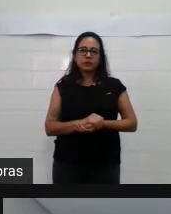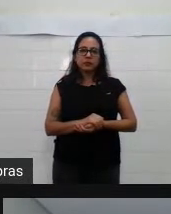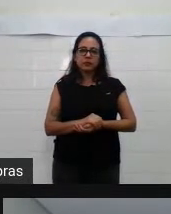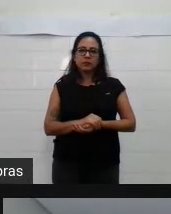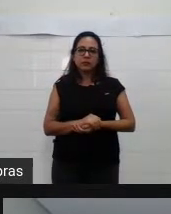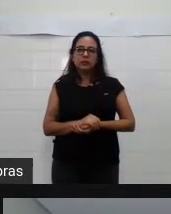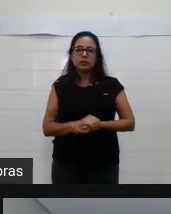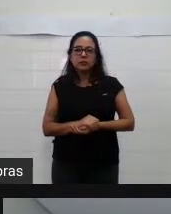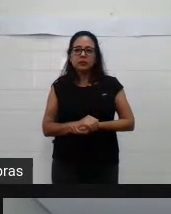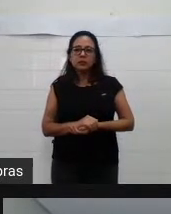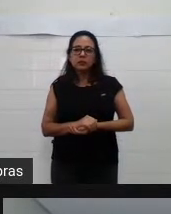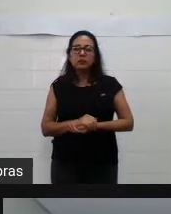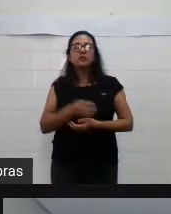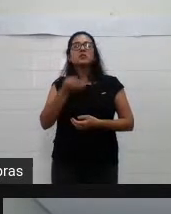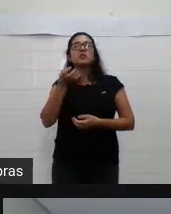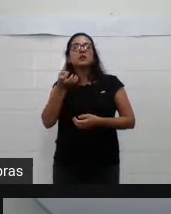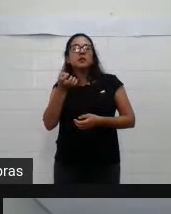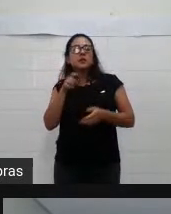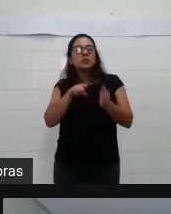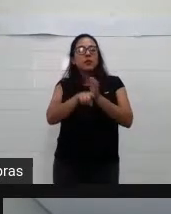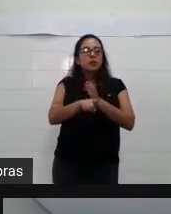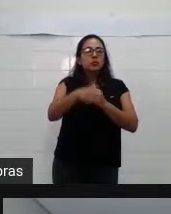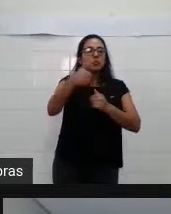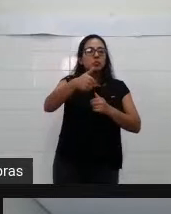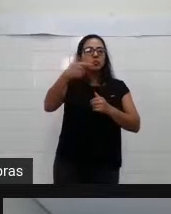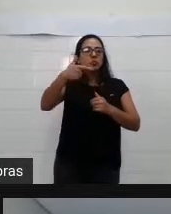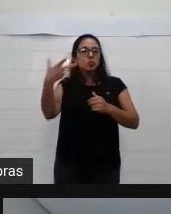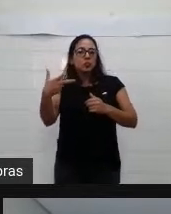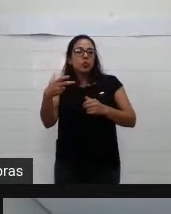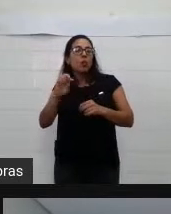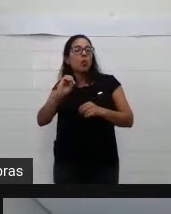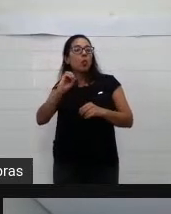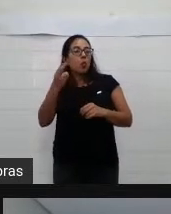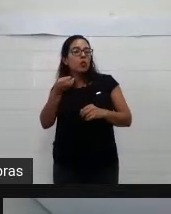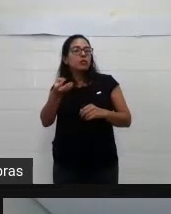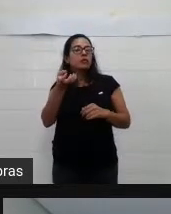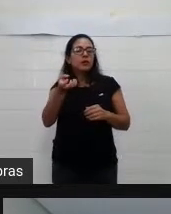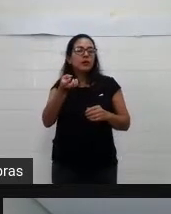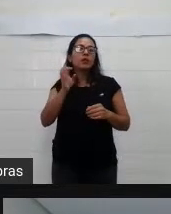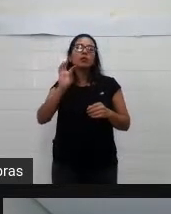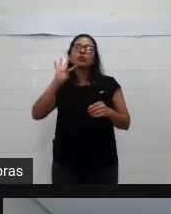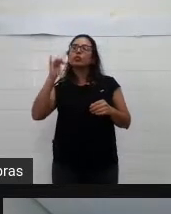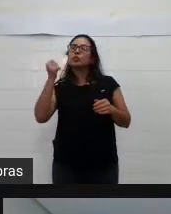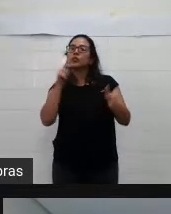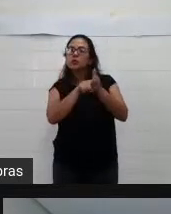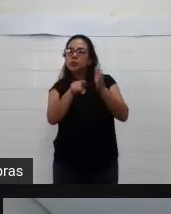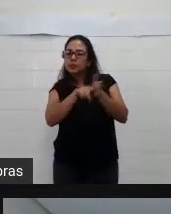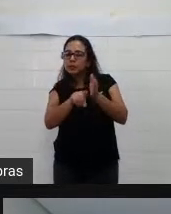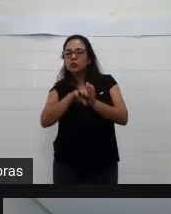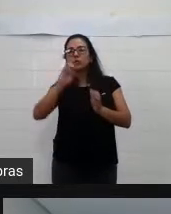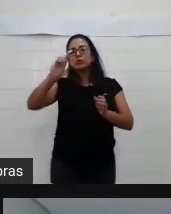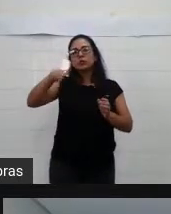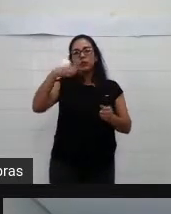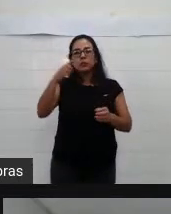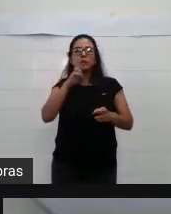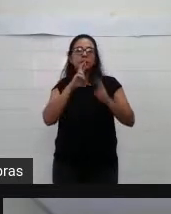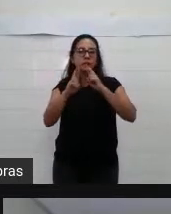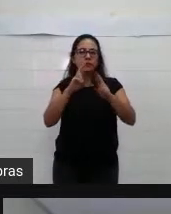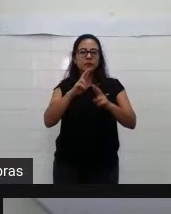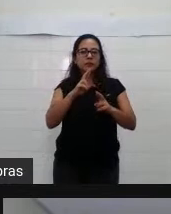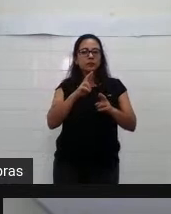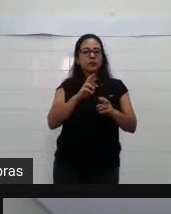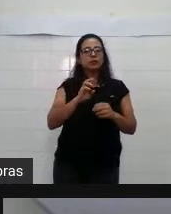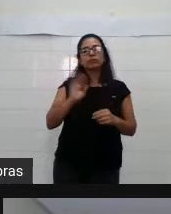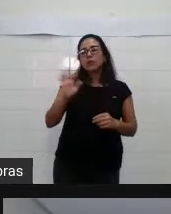Prefere que a gente vá de uma pergunta ou quer ouvir mais algumas, professora? Rodrigo, acho que por uma questão de tempo você podia fazer em bloco